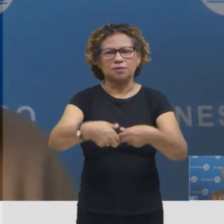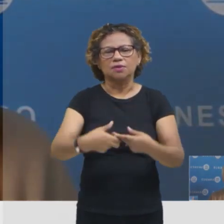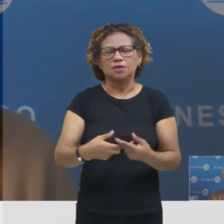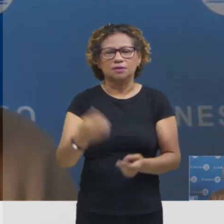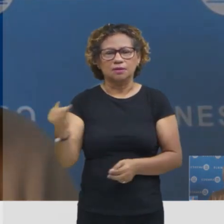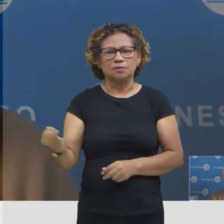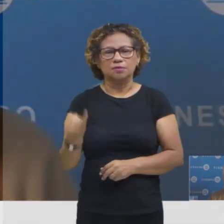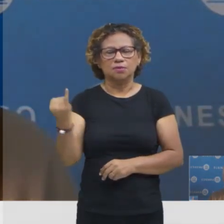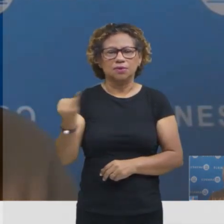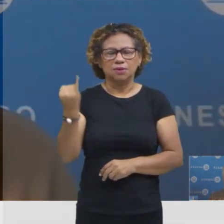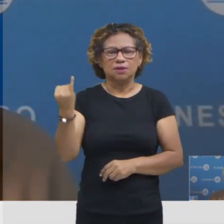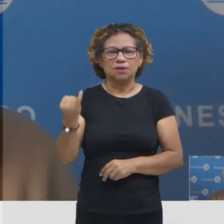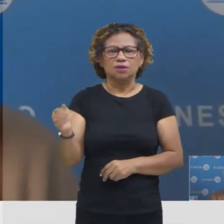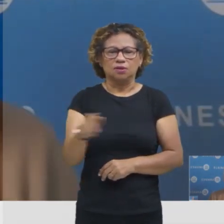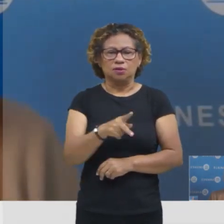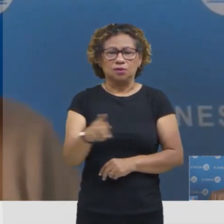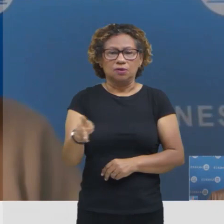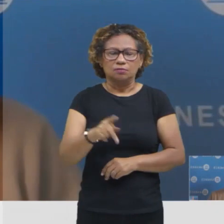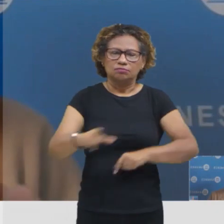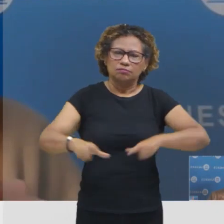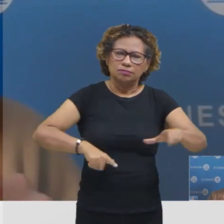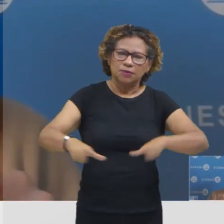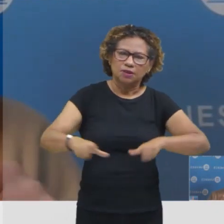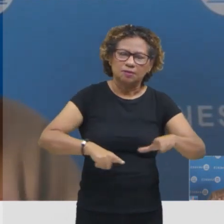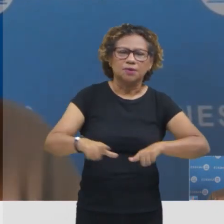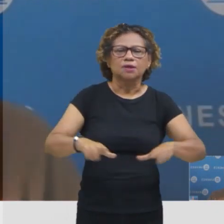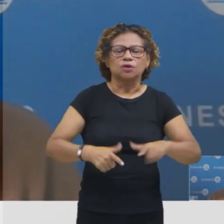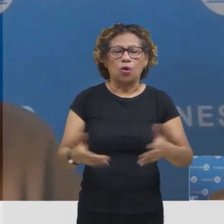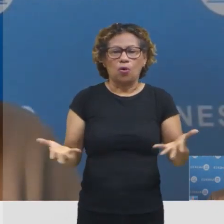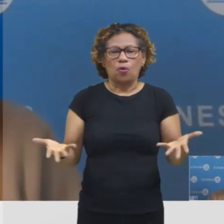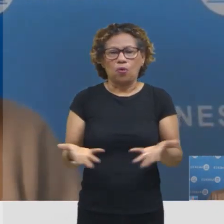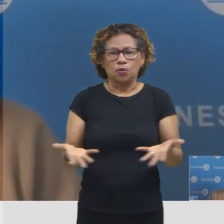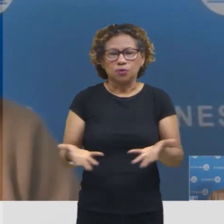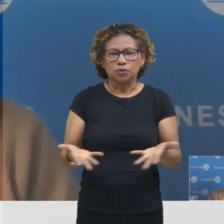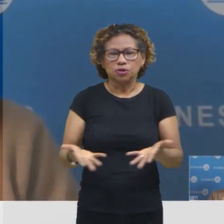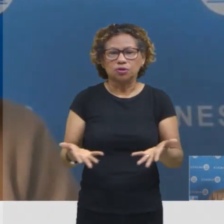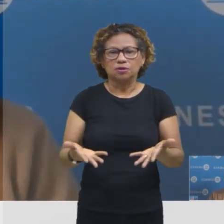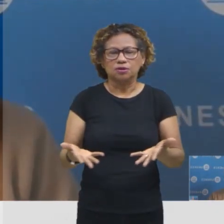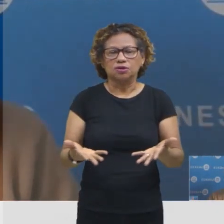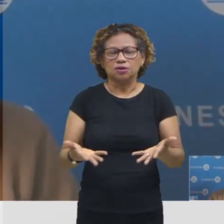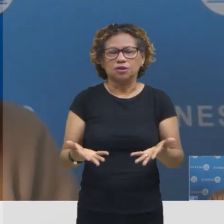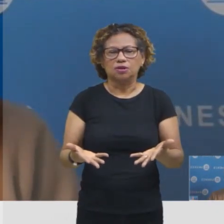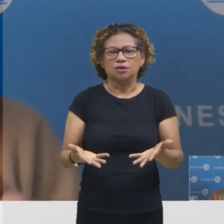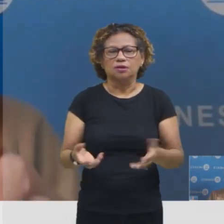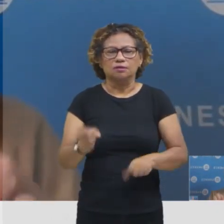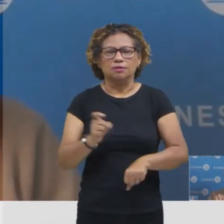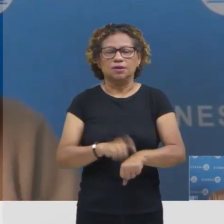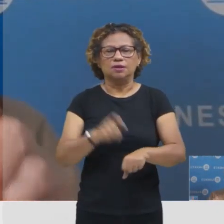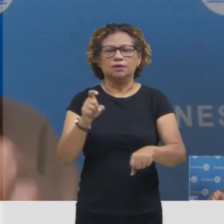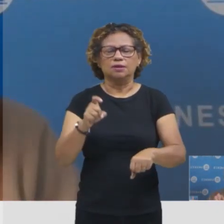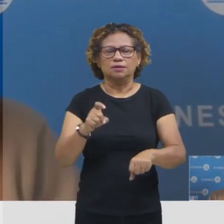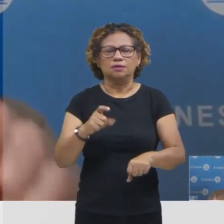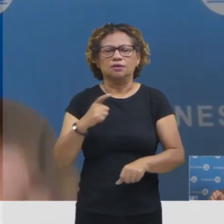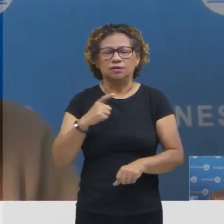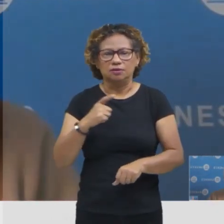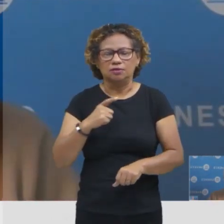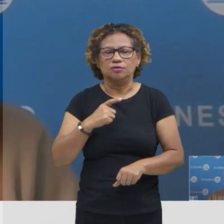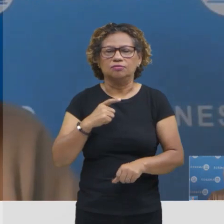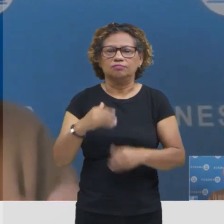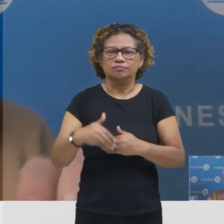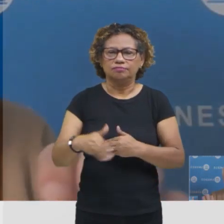tão importante o nosso trabalho hoje e é por isso que hoje, numa situação de crise, não